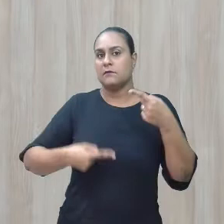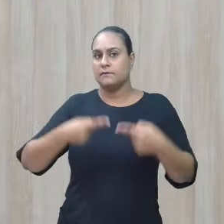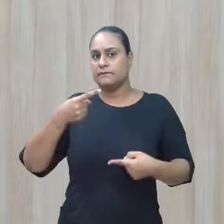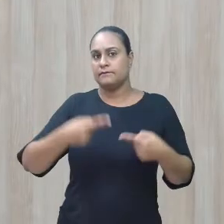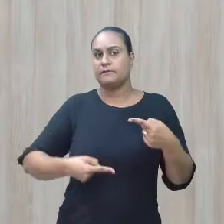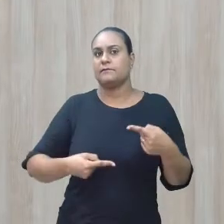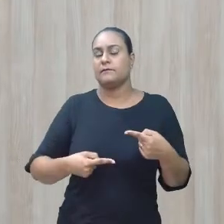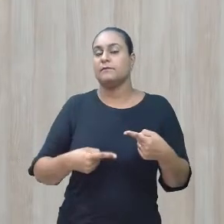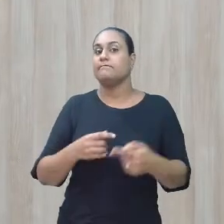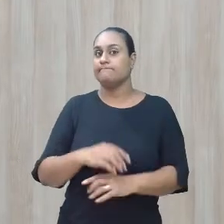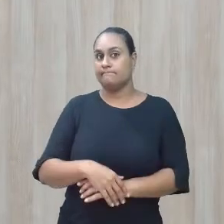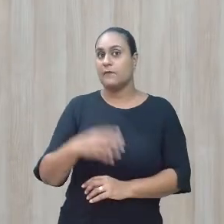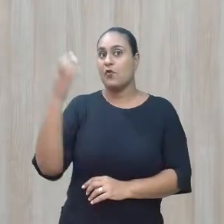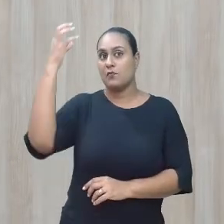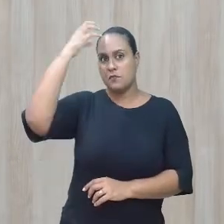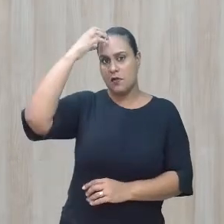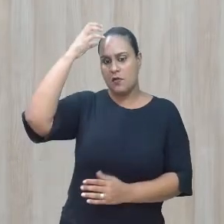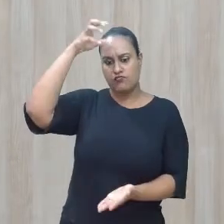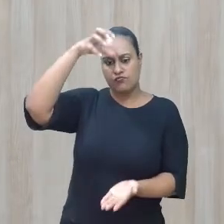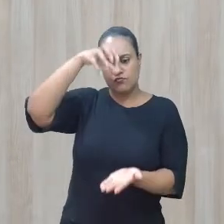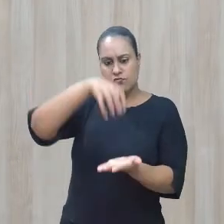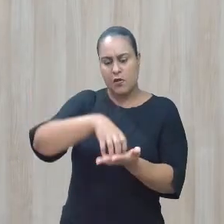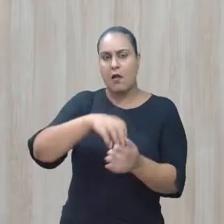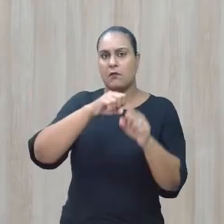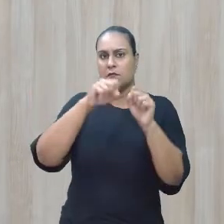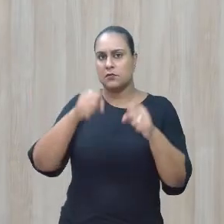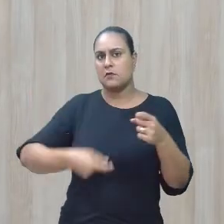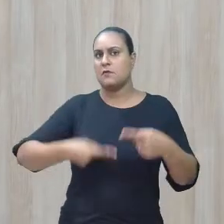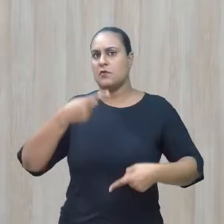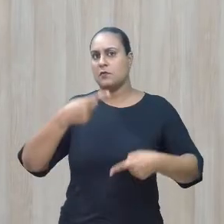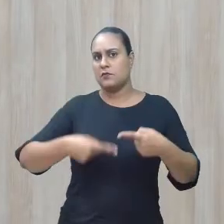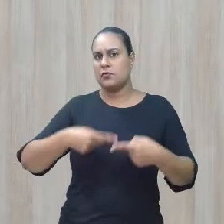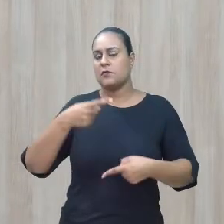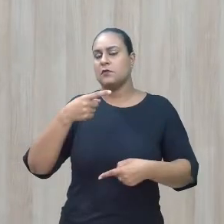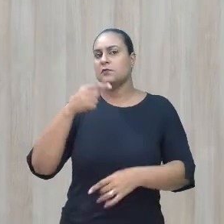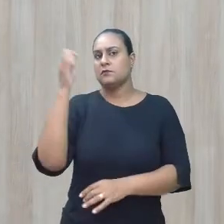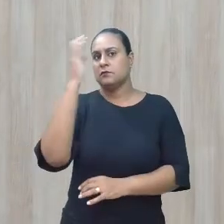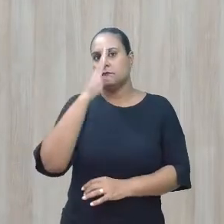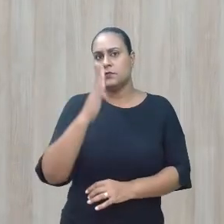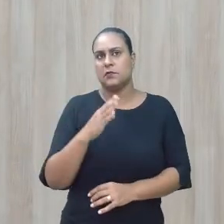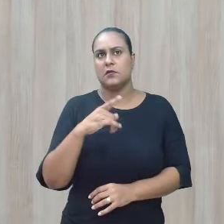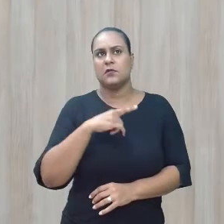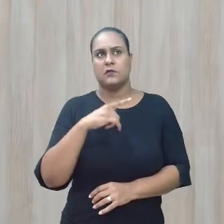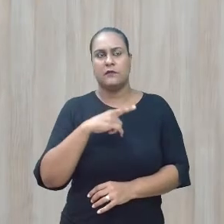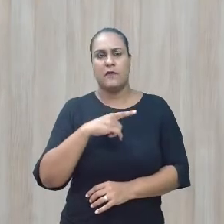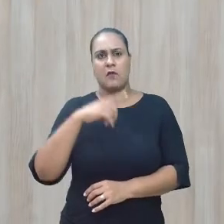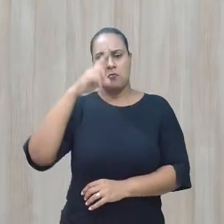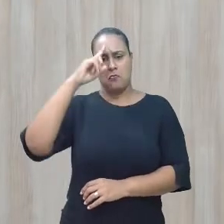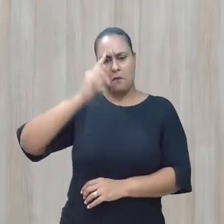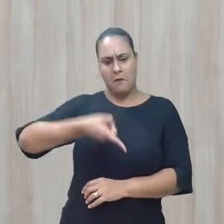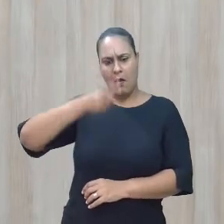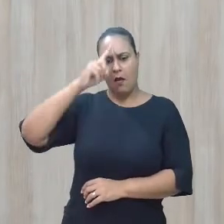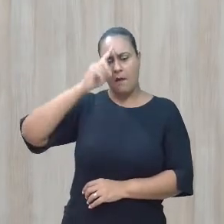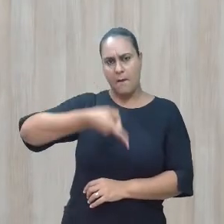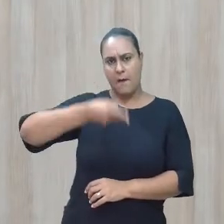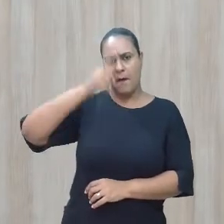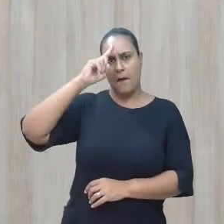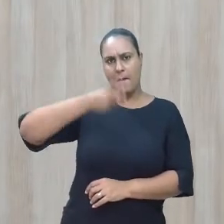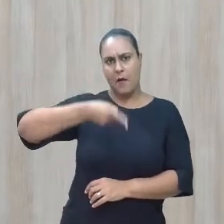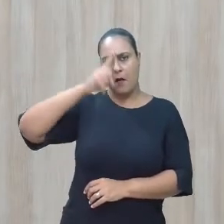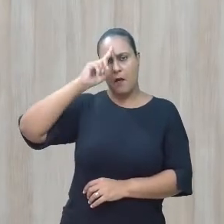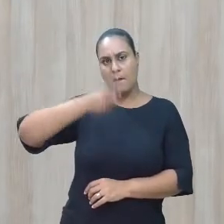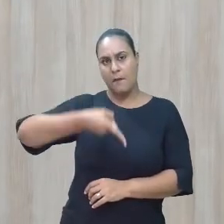o rei centralizasse o sistema político no Brasil, né, tivesse mais autoridade sobre os